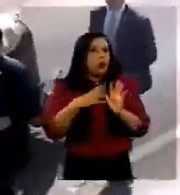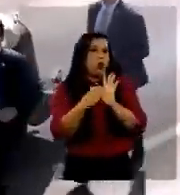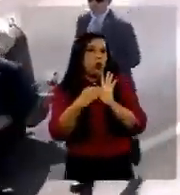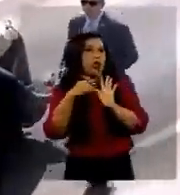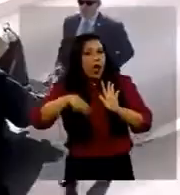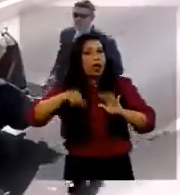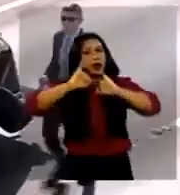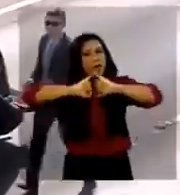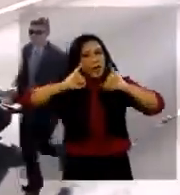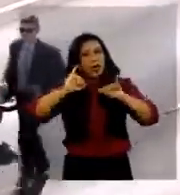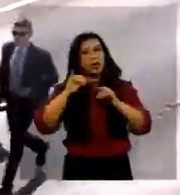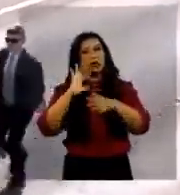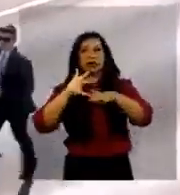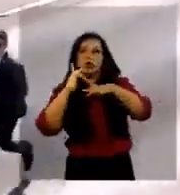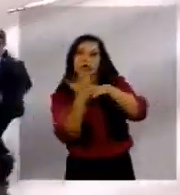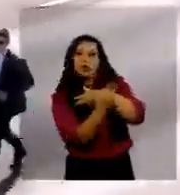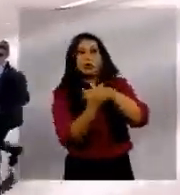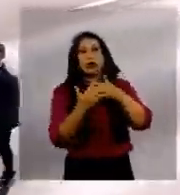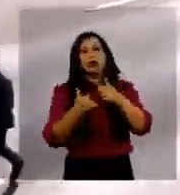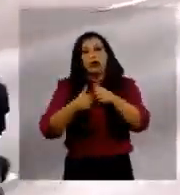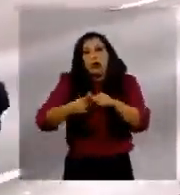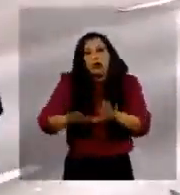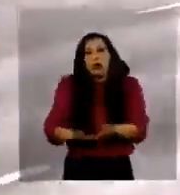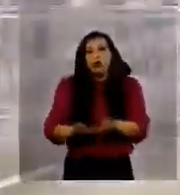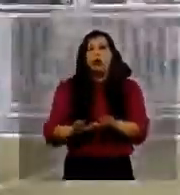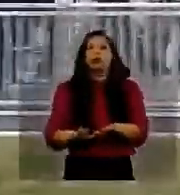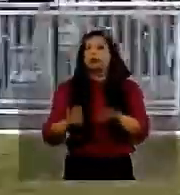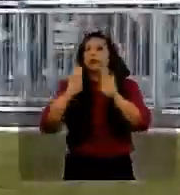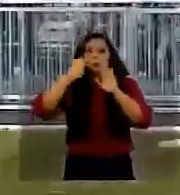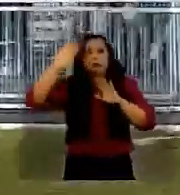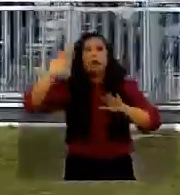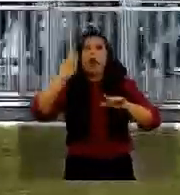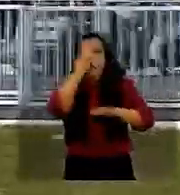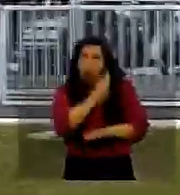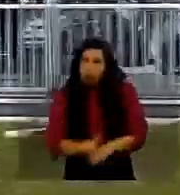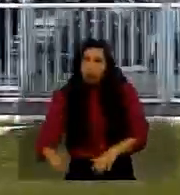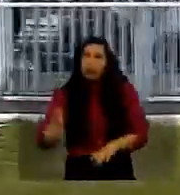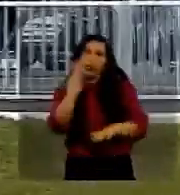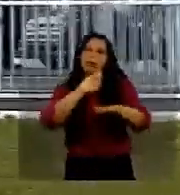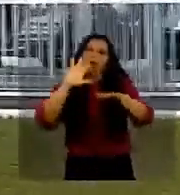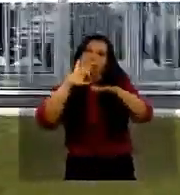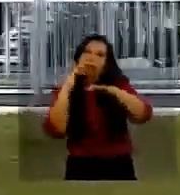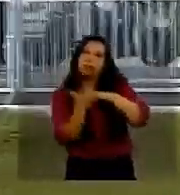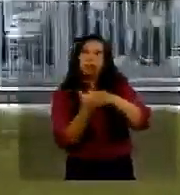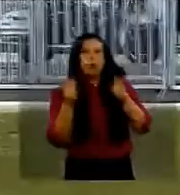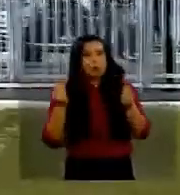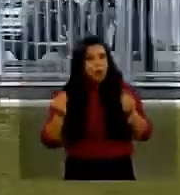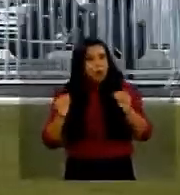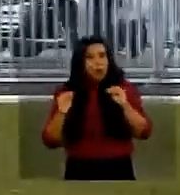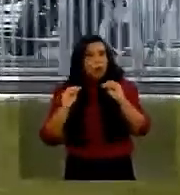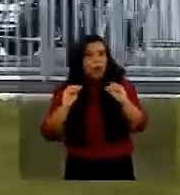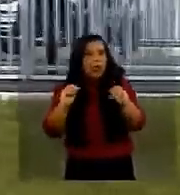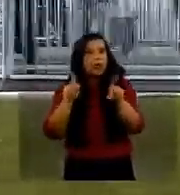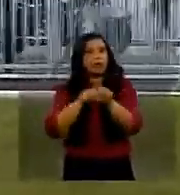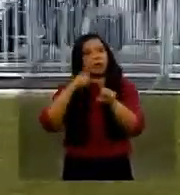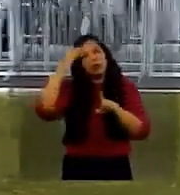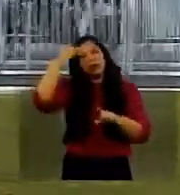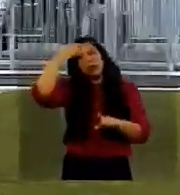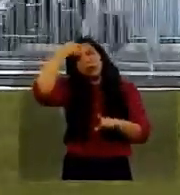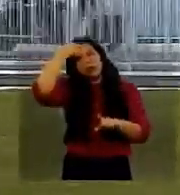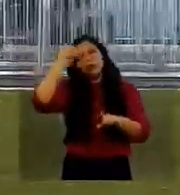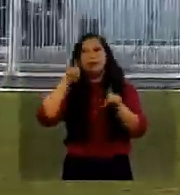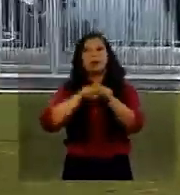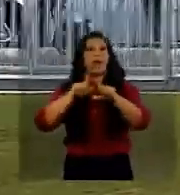característica do presidente Jair Bolsonaro de uso massivo das redes sociais para publicar não só as suas ideias, seus pensamentos, como também as